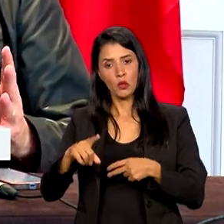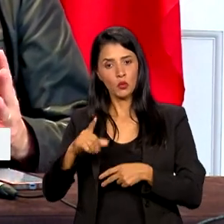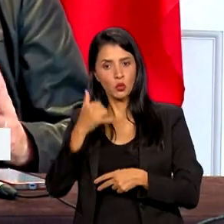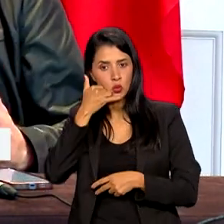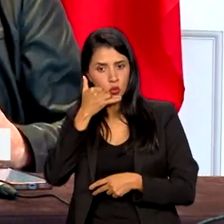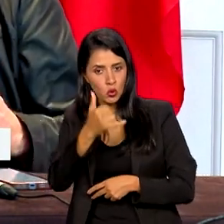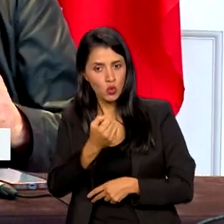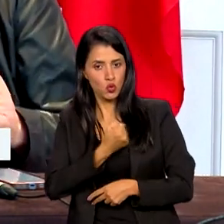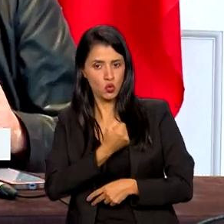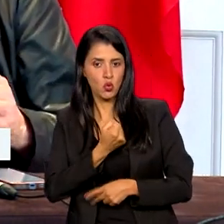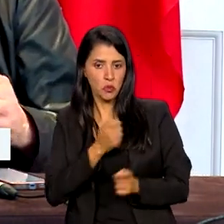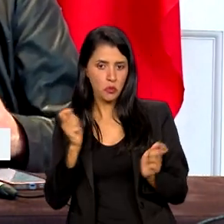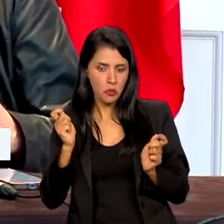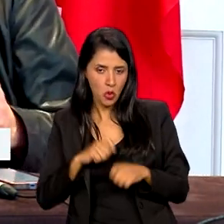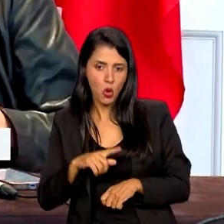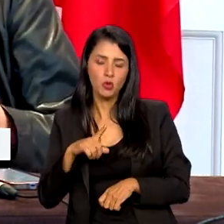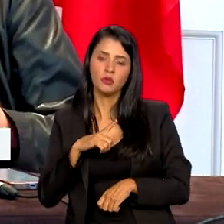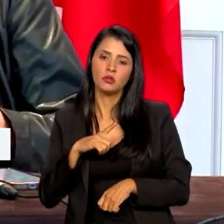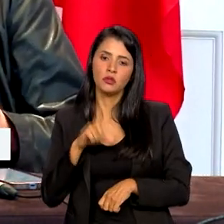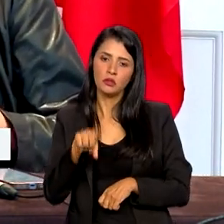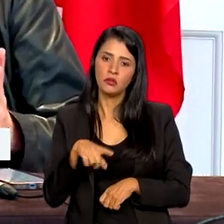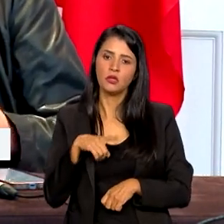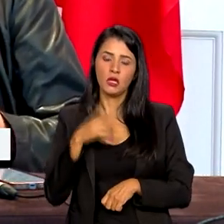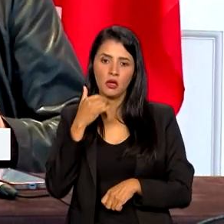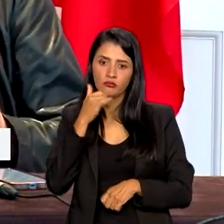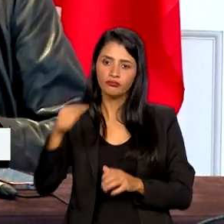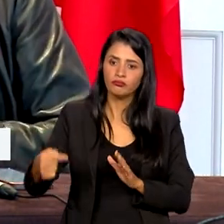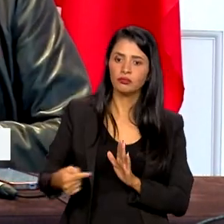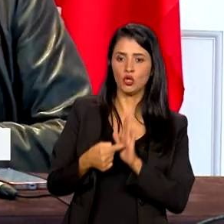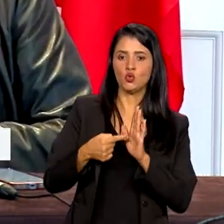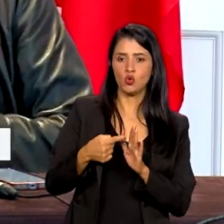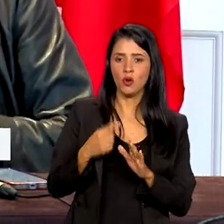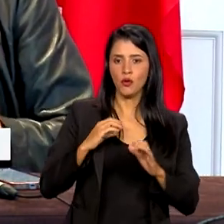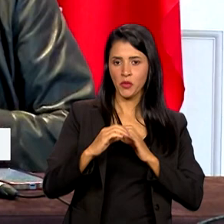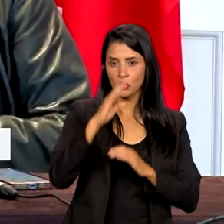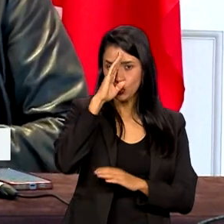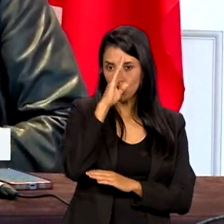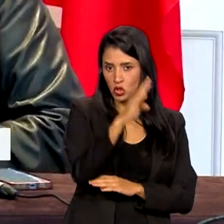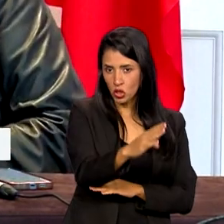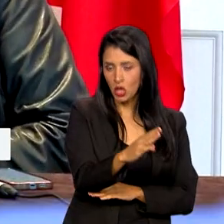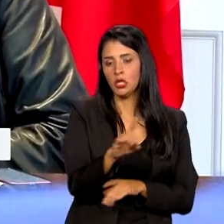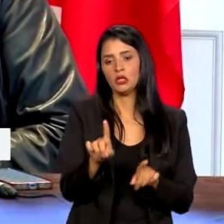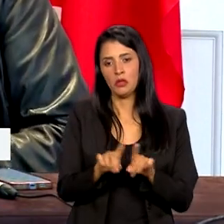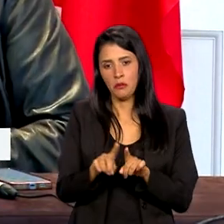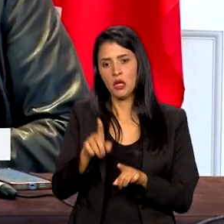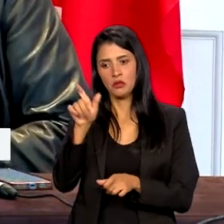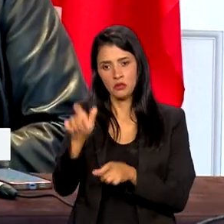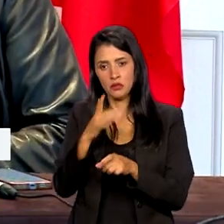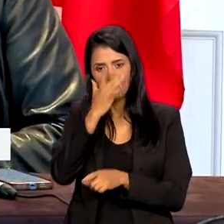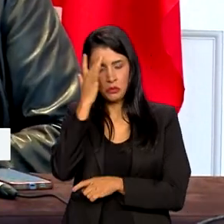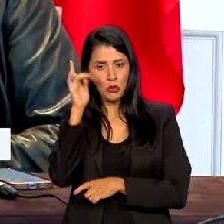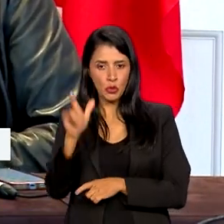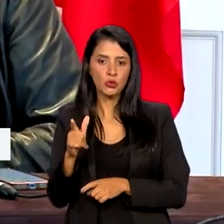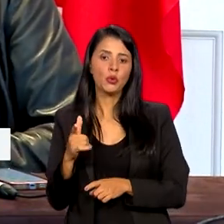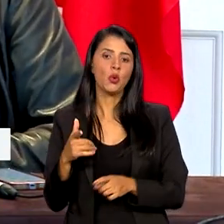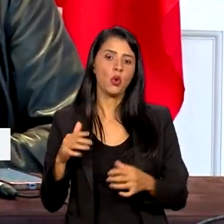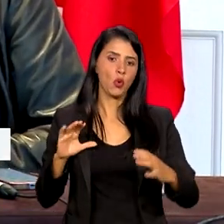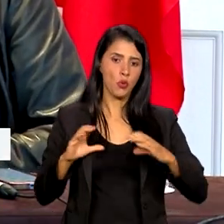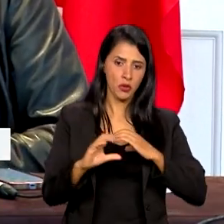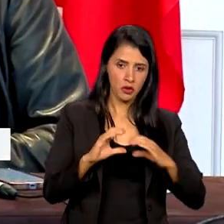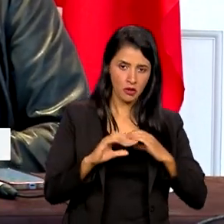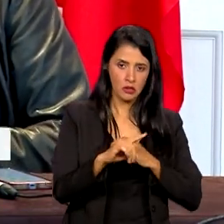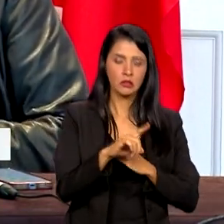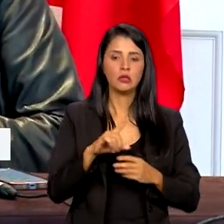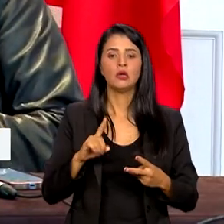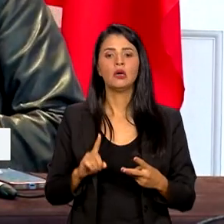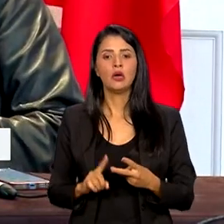possa ter uma espécie de disque denúncia, de comunicação direta dos migrantes com a embaixada e com os